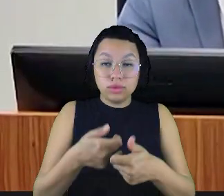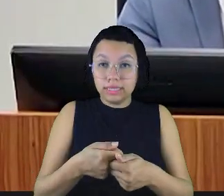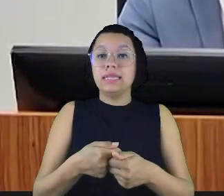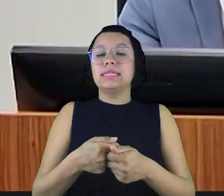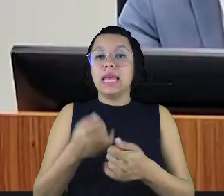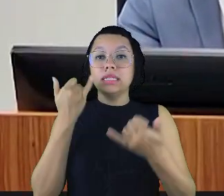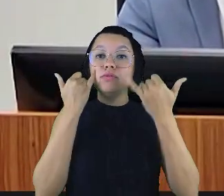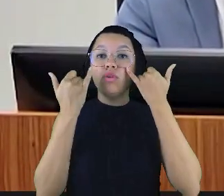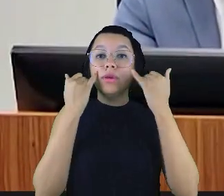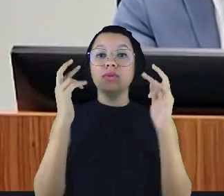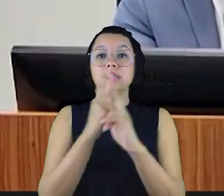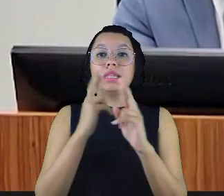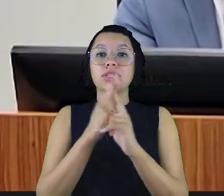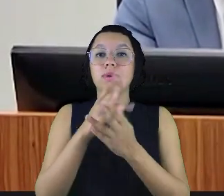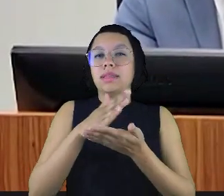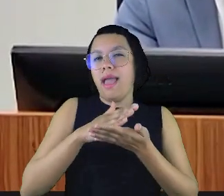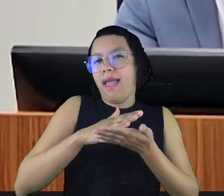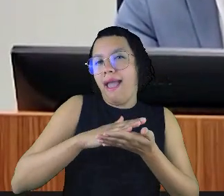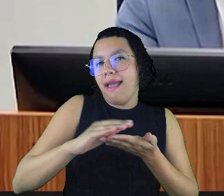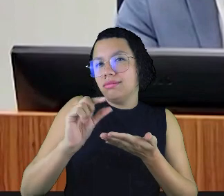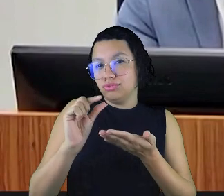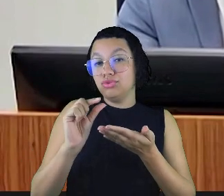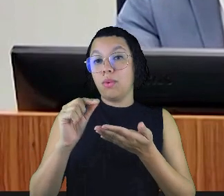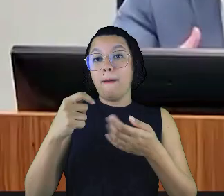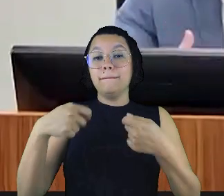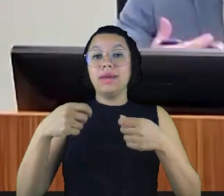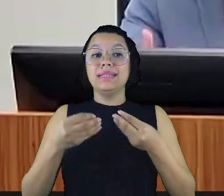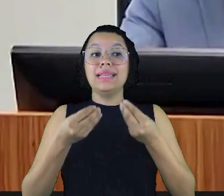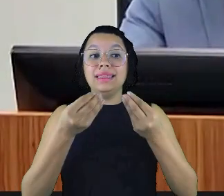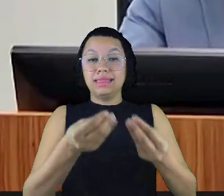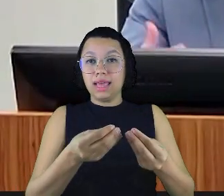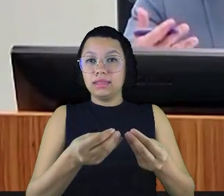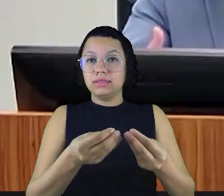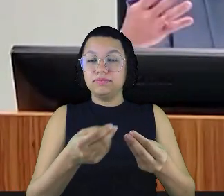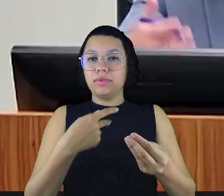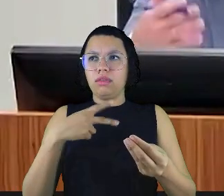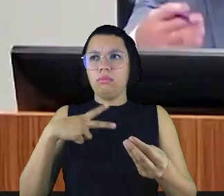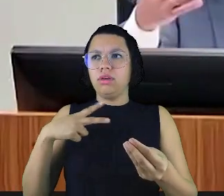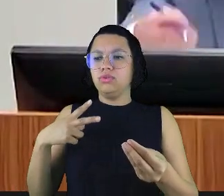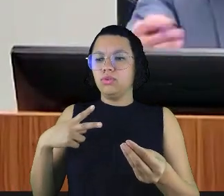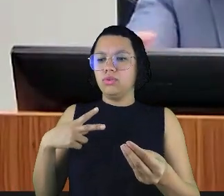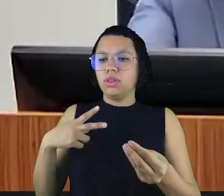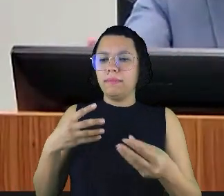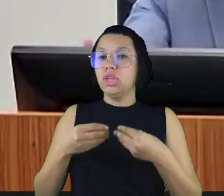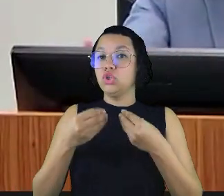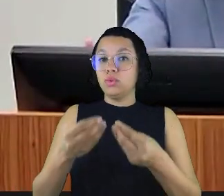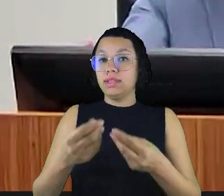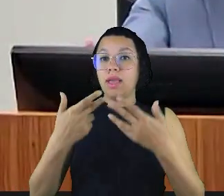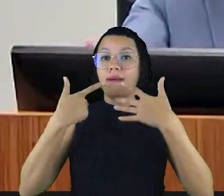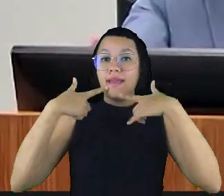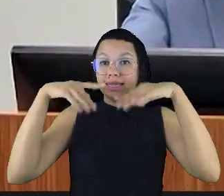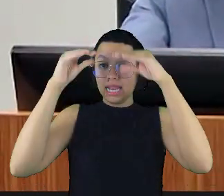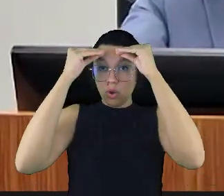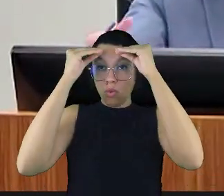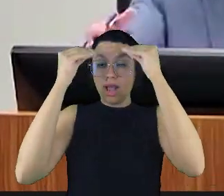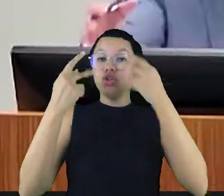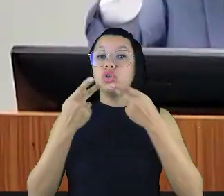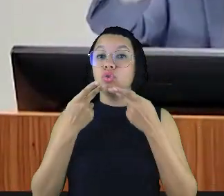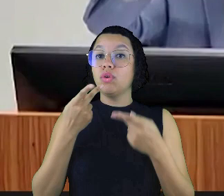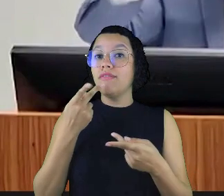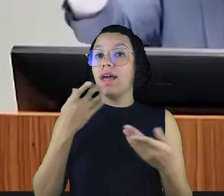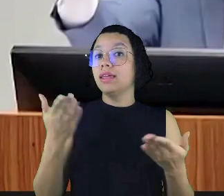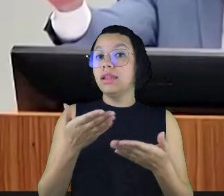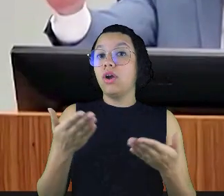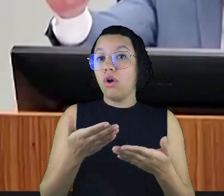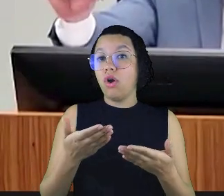de resíduo devem ser dadas. Eu, particularmente, emprego essa linguagem que vou lhes falar agora,